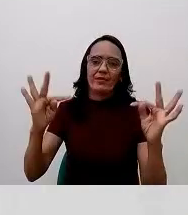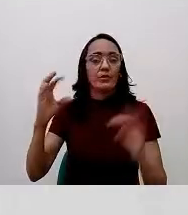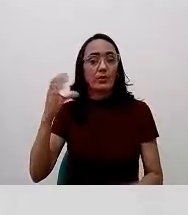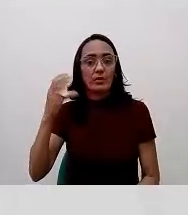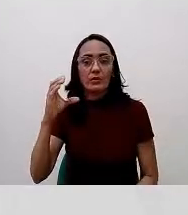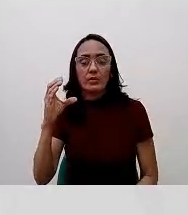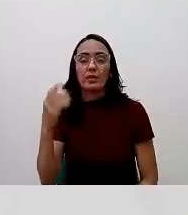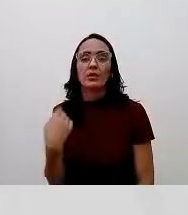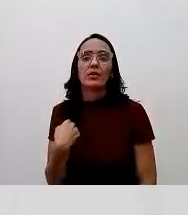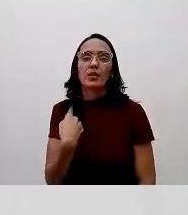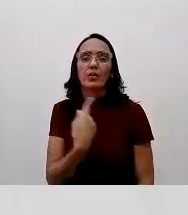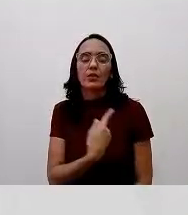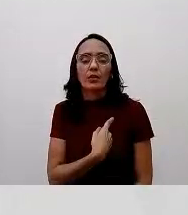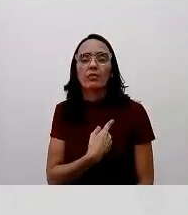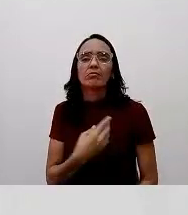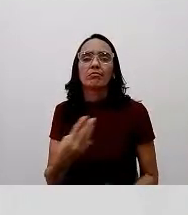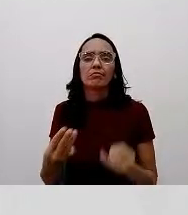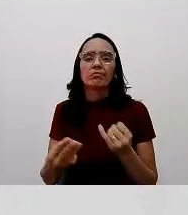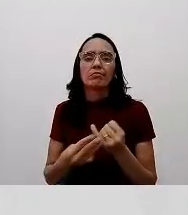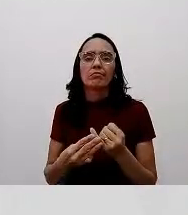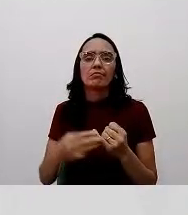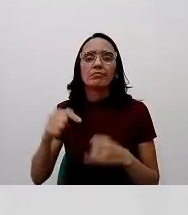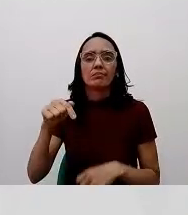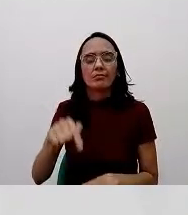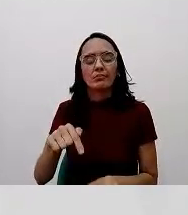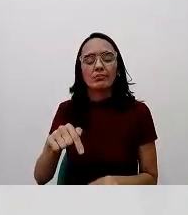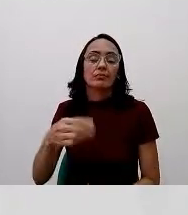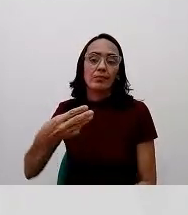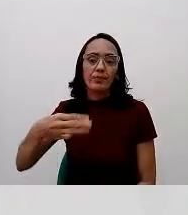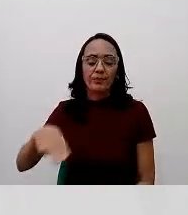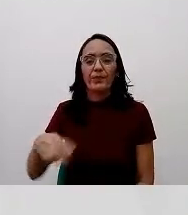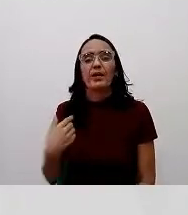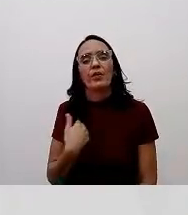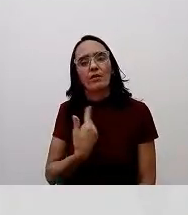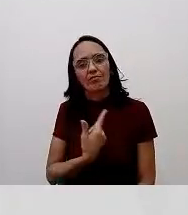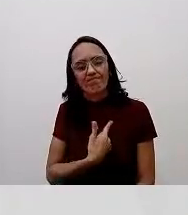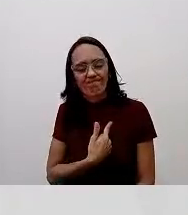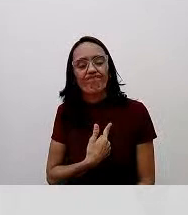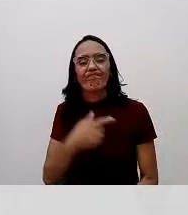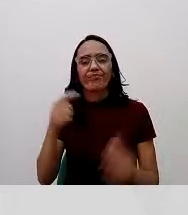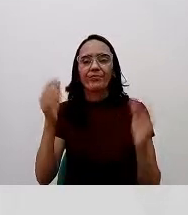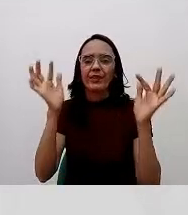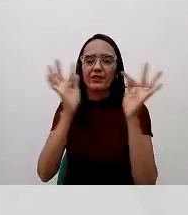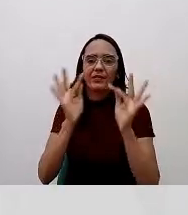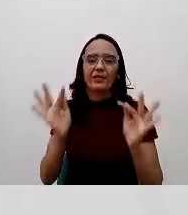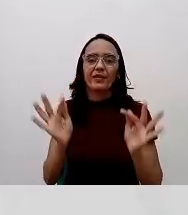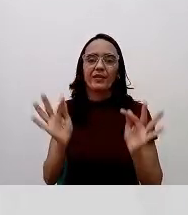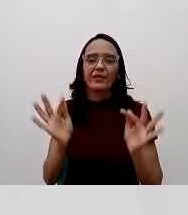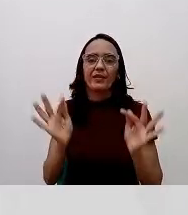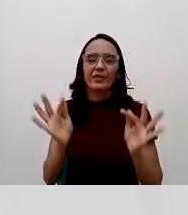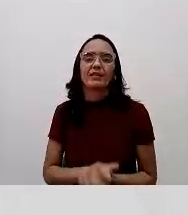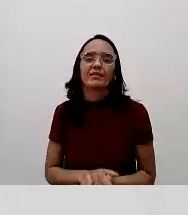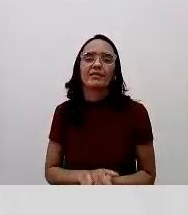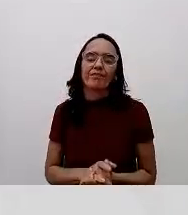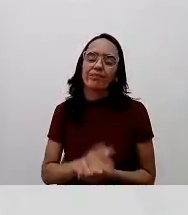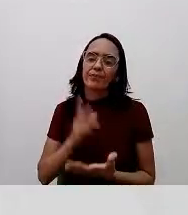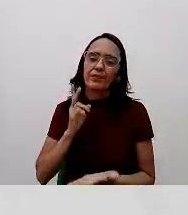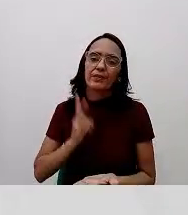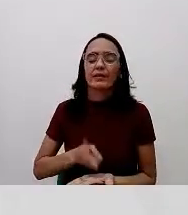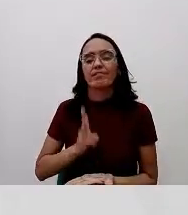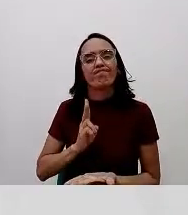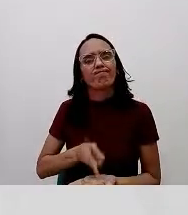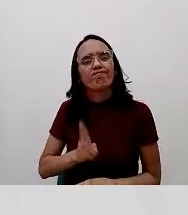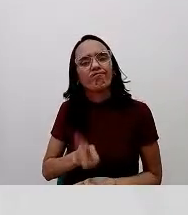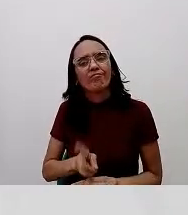Maranhão, nós estamos muito felizes em poder ter realizado esse evento. Nós estaremos sempre, seja em Açailândia